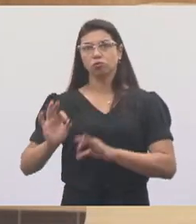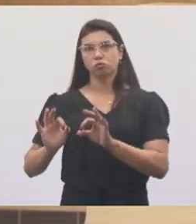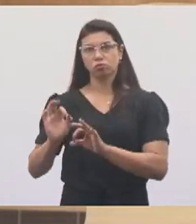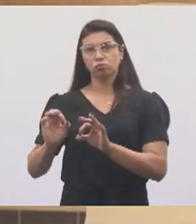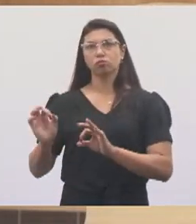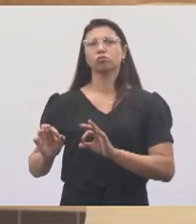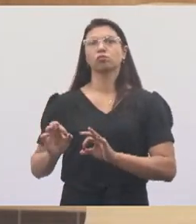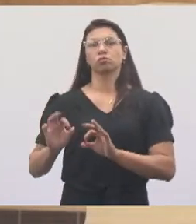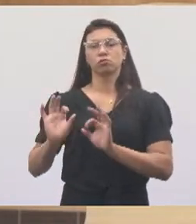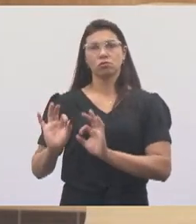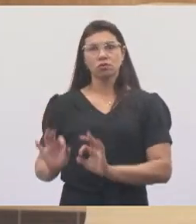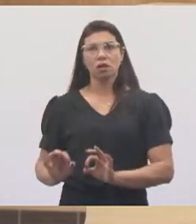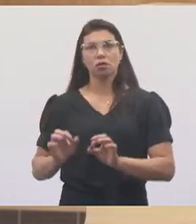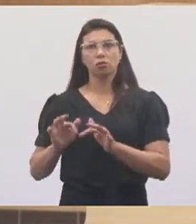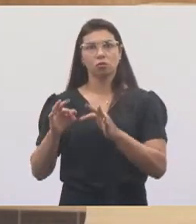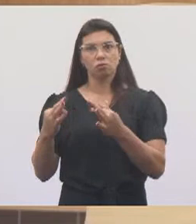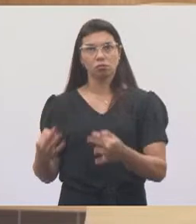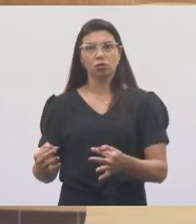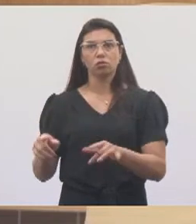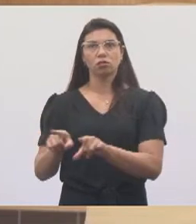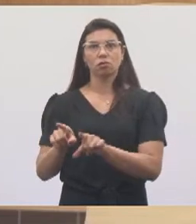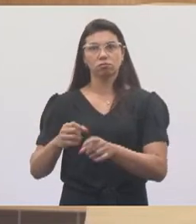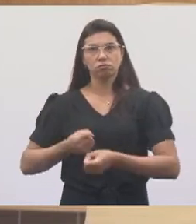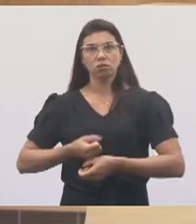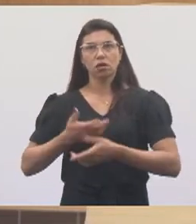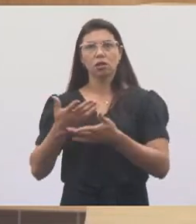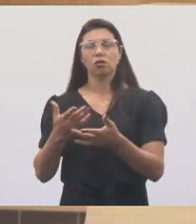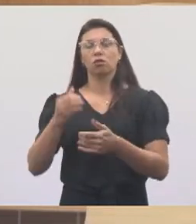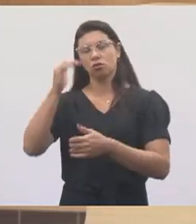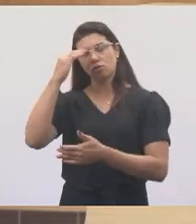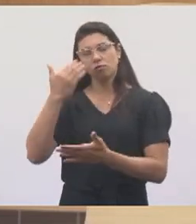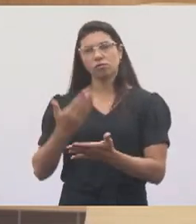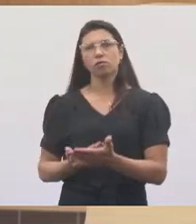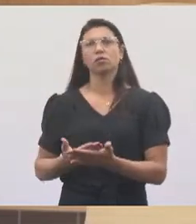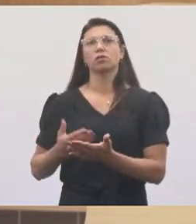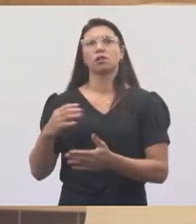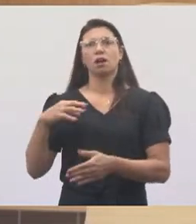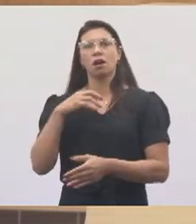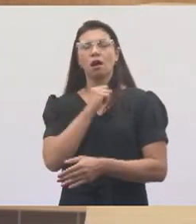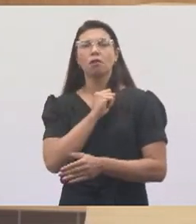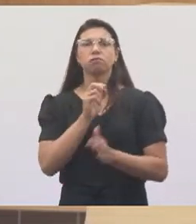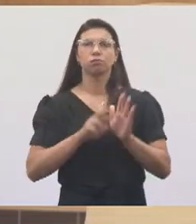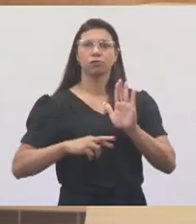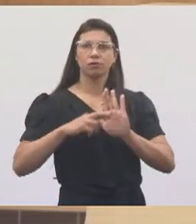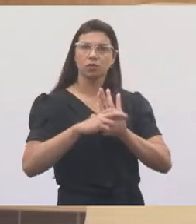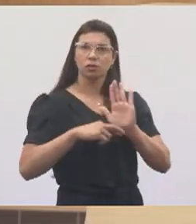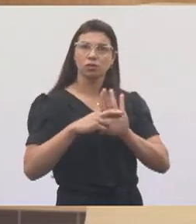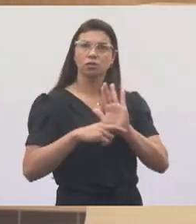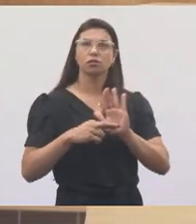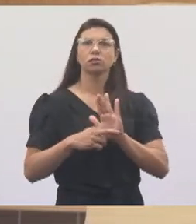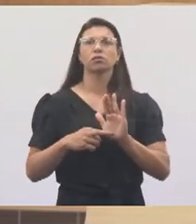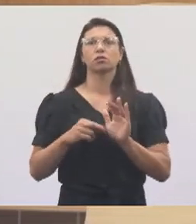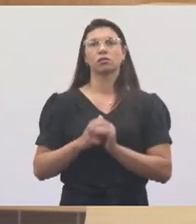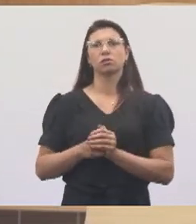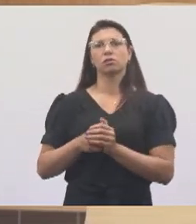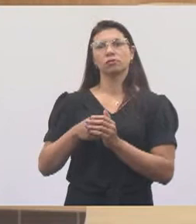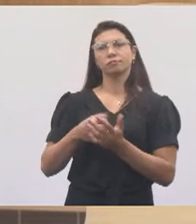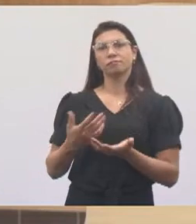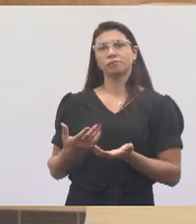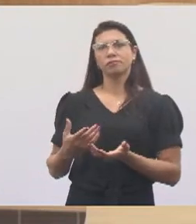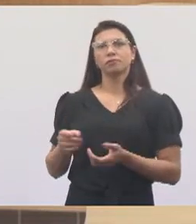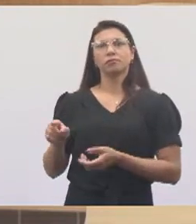correto, humilde, inspirador, de confiança, franco, rápido nas investigações que lhe são postas em